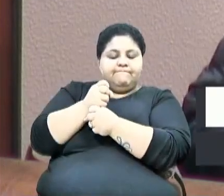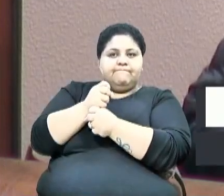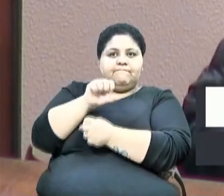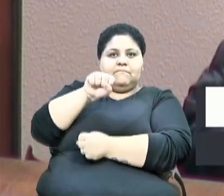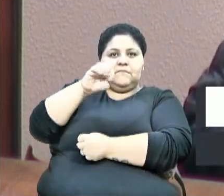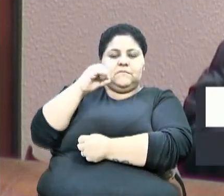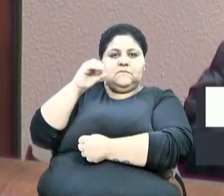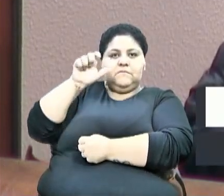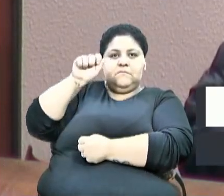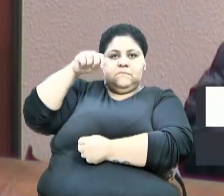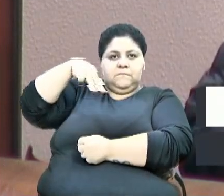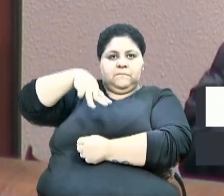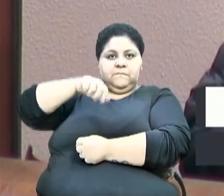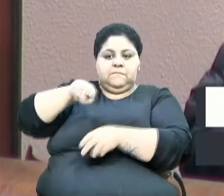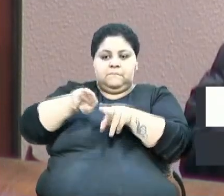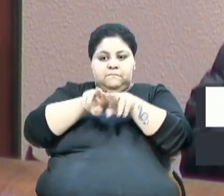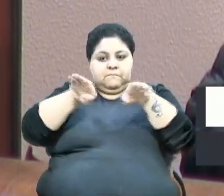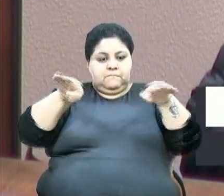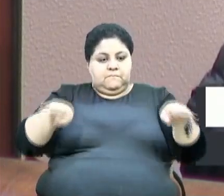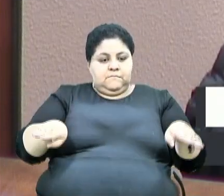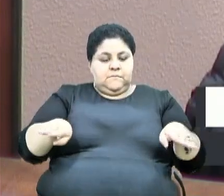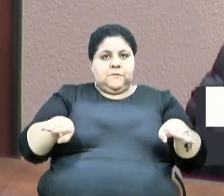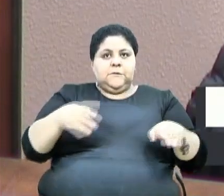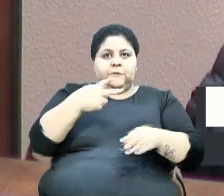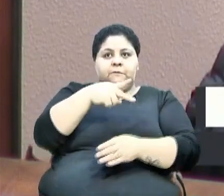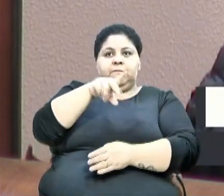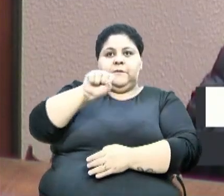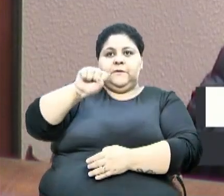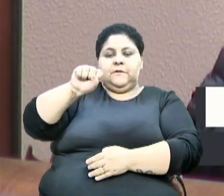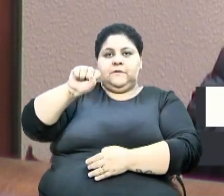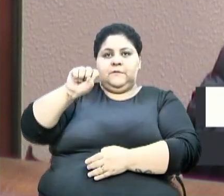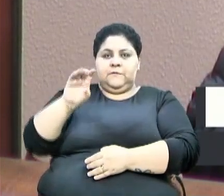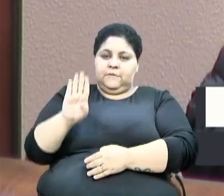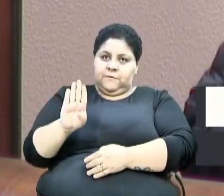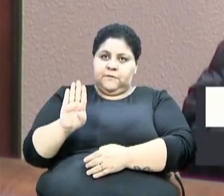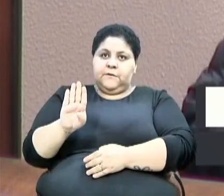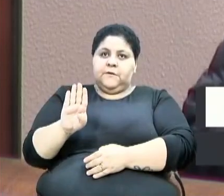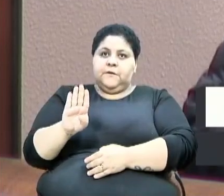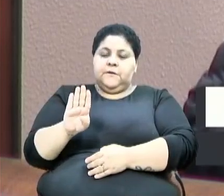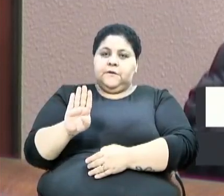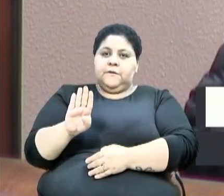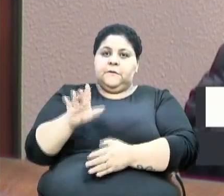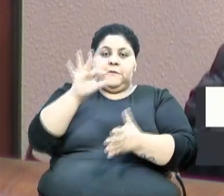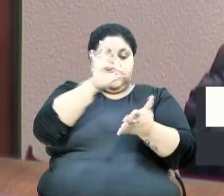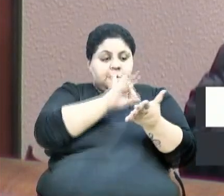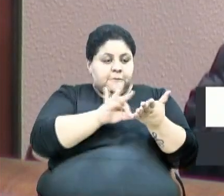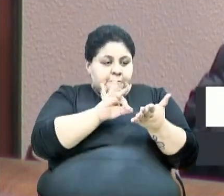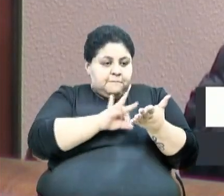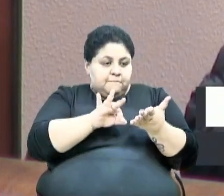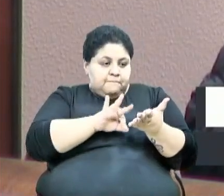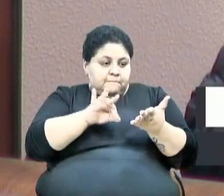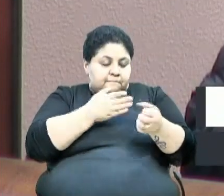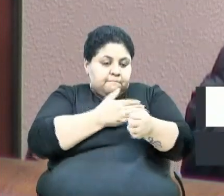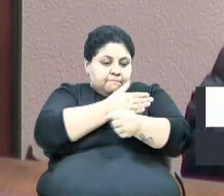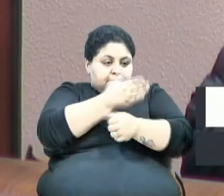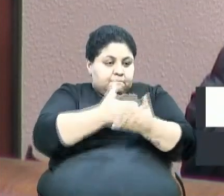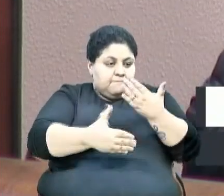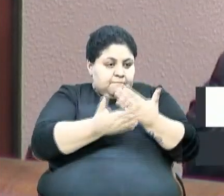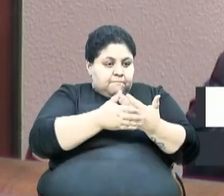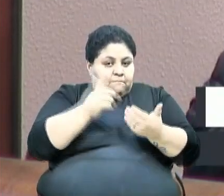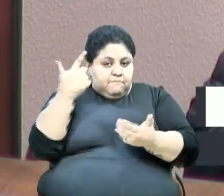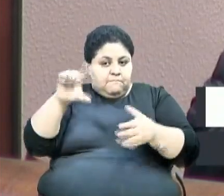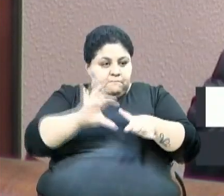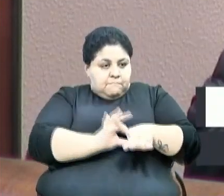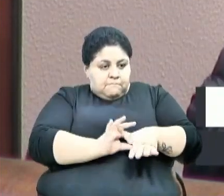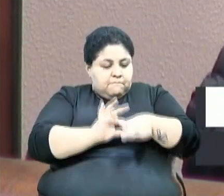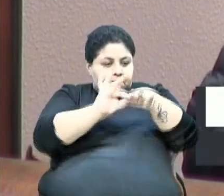A bancada do Partido Socialista Brasileiro, PSB, por meio de seu líder, que o presidente subscreve, com a anuência dos demais líderes de bancada, solicita o espaço de